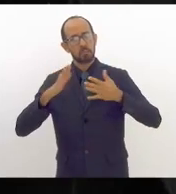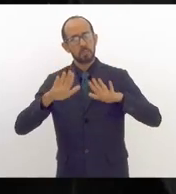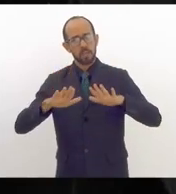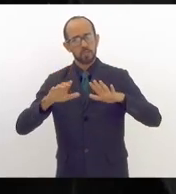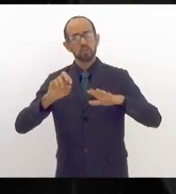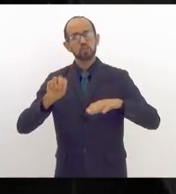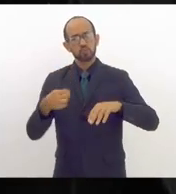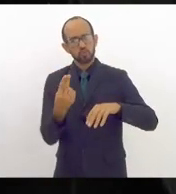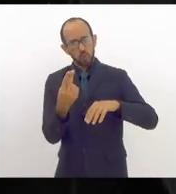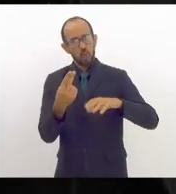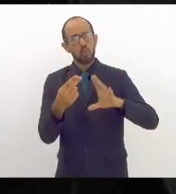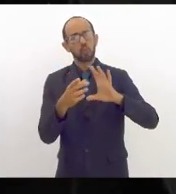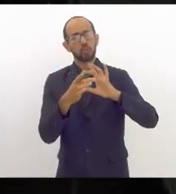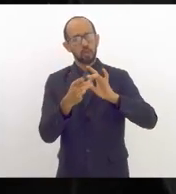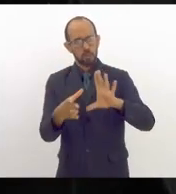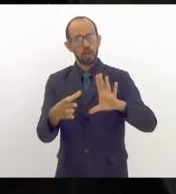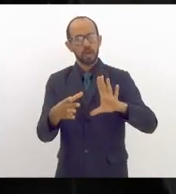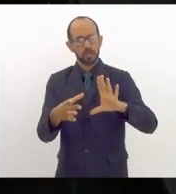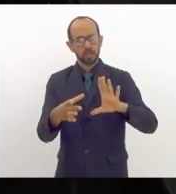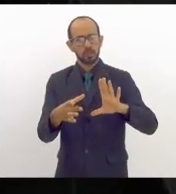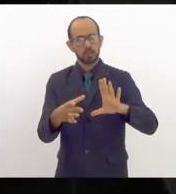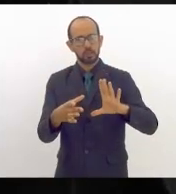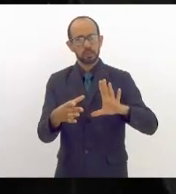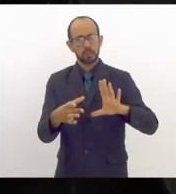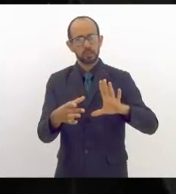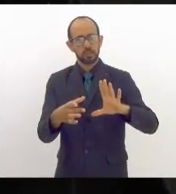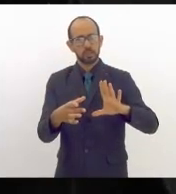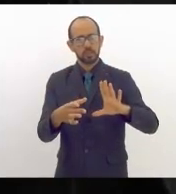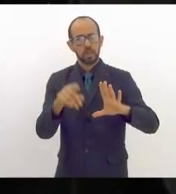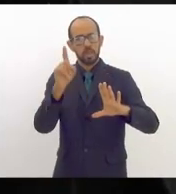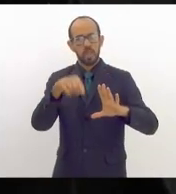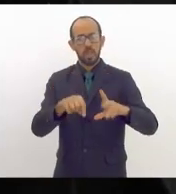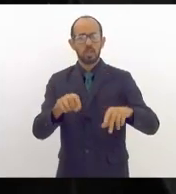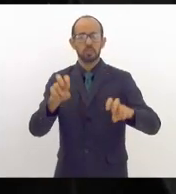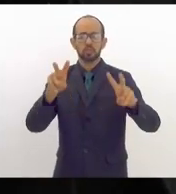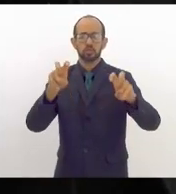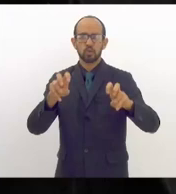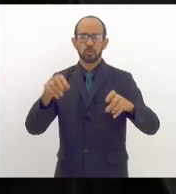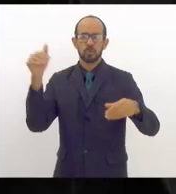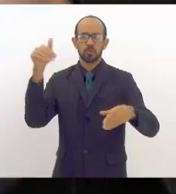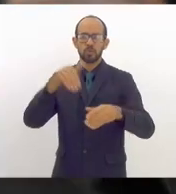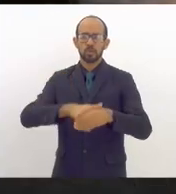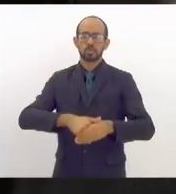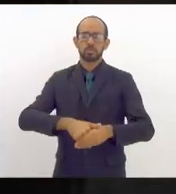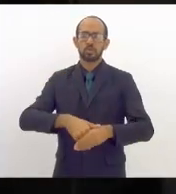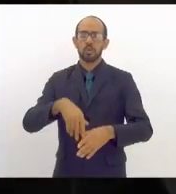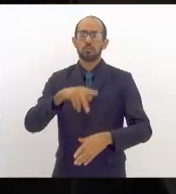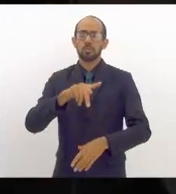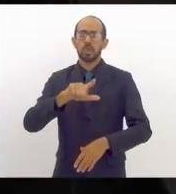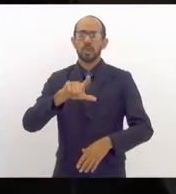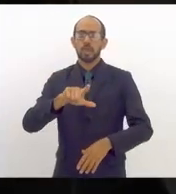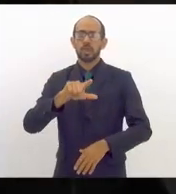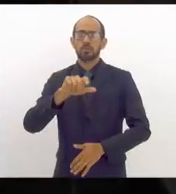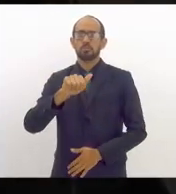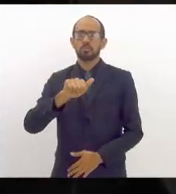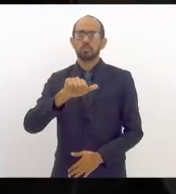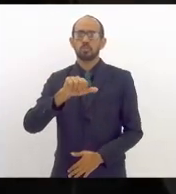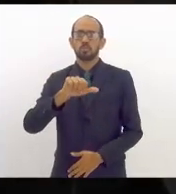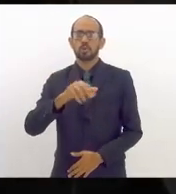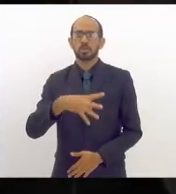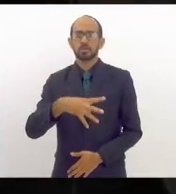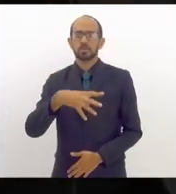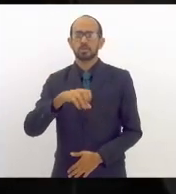senhor presidente trata-se da votação ao projeto número 1483